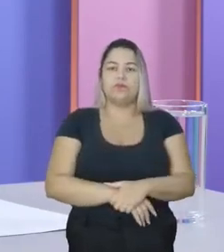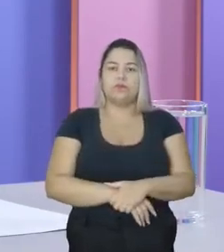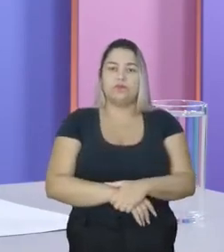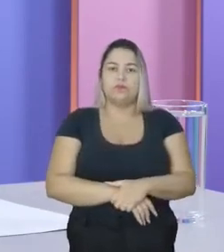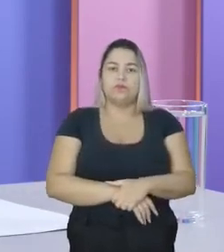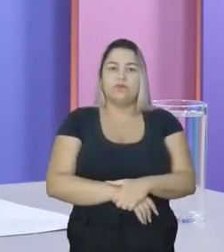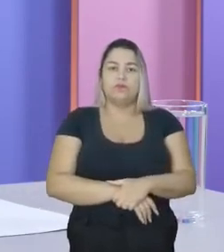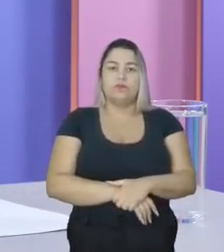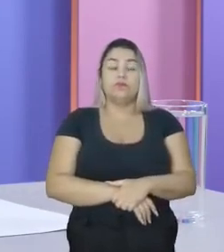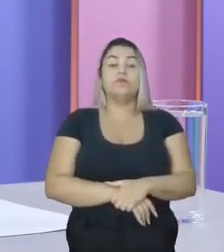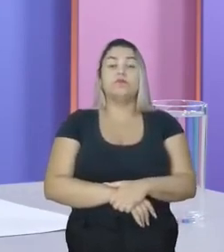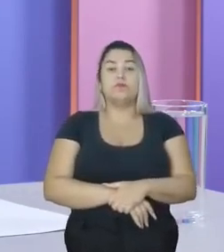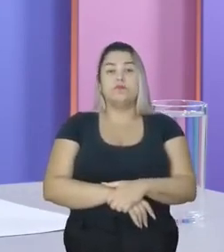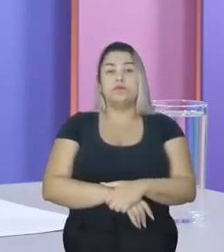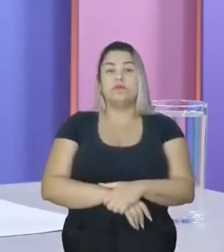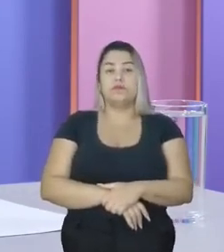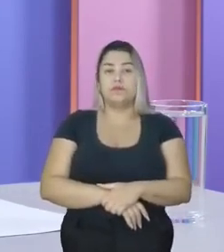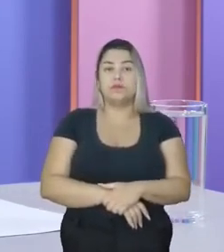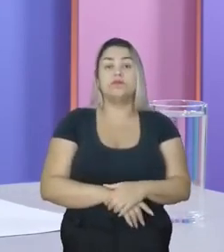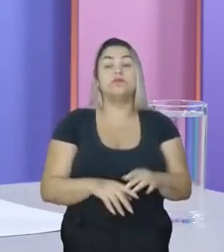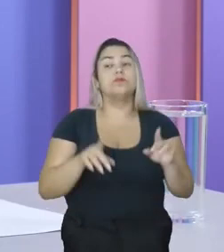que colocávamos como